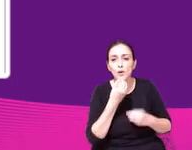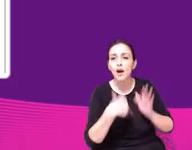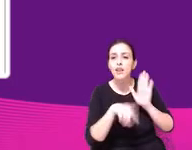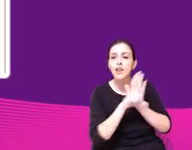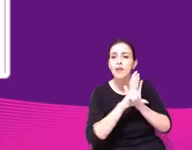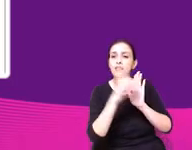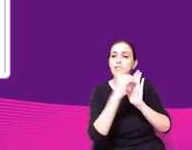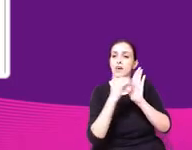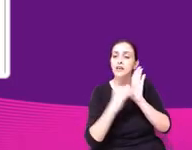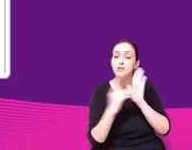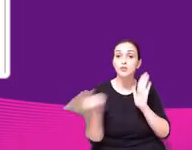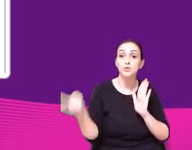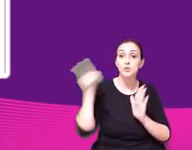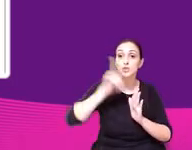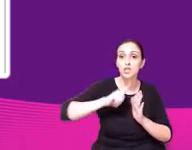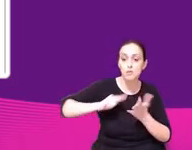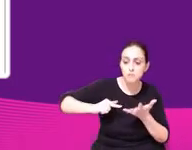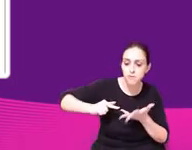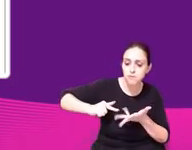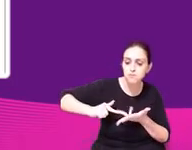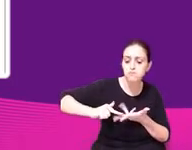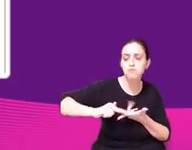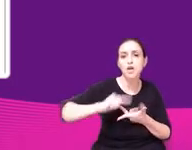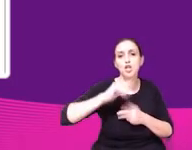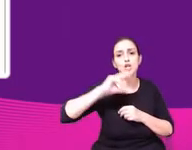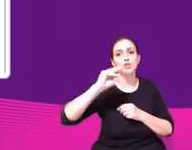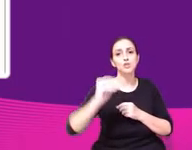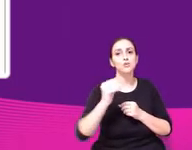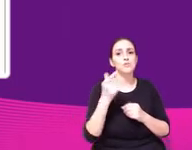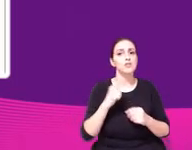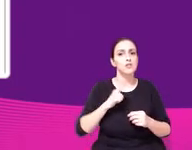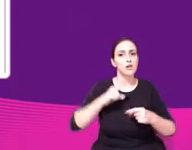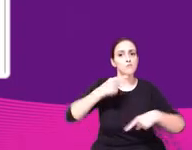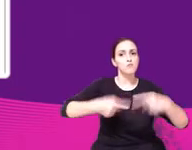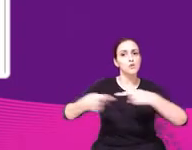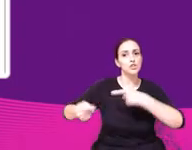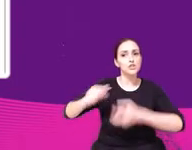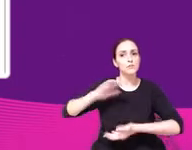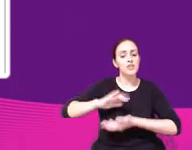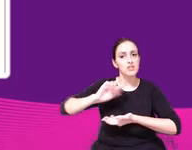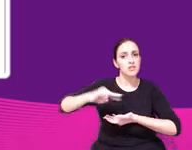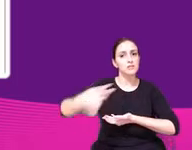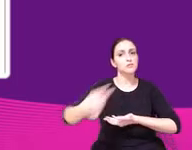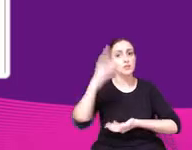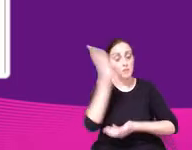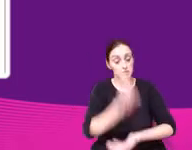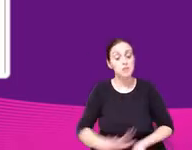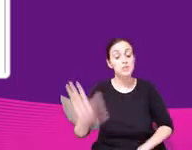conseguiu colocar todas as medidas importantes para que tivesse uma política de transplantes no Brasil.